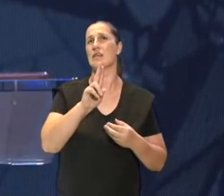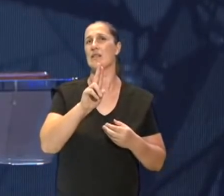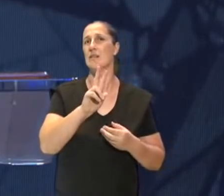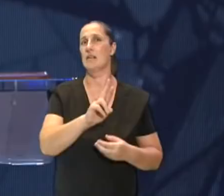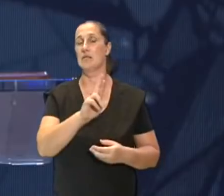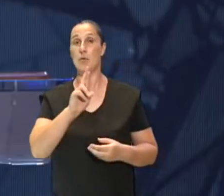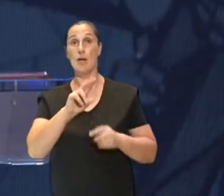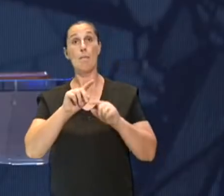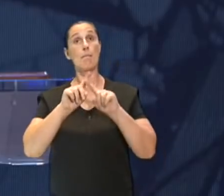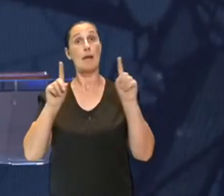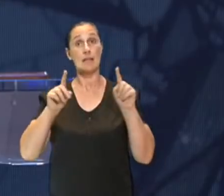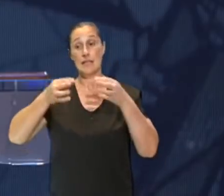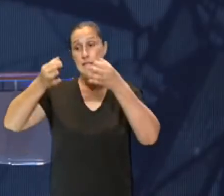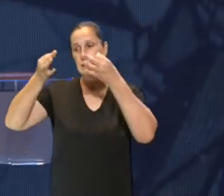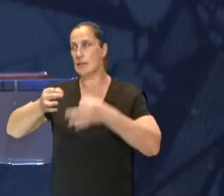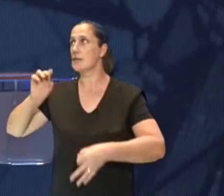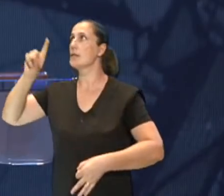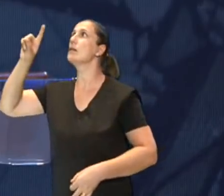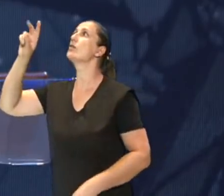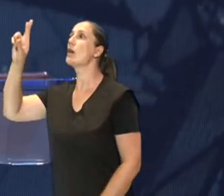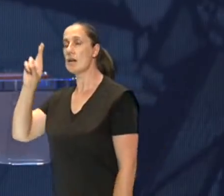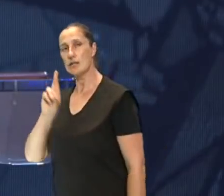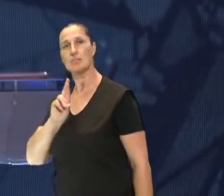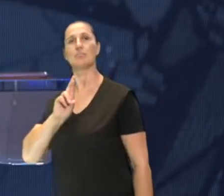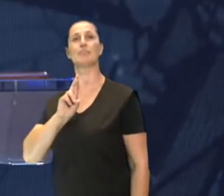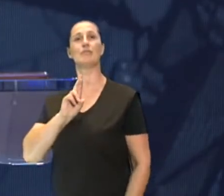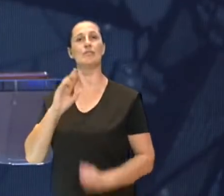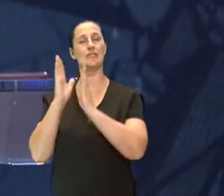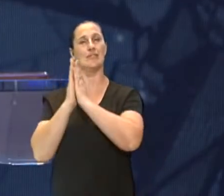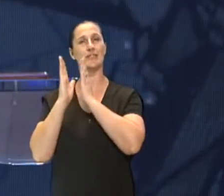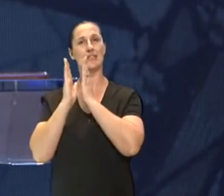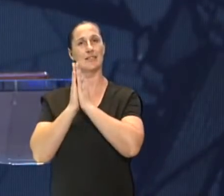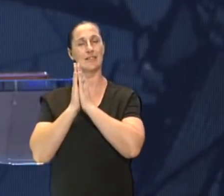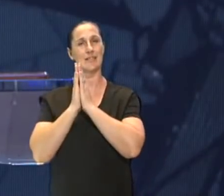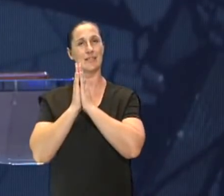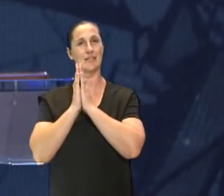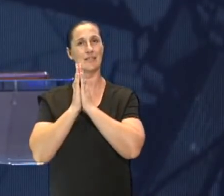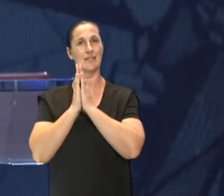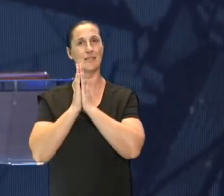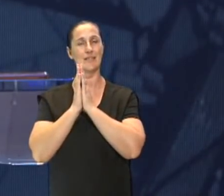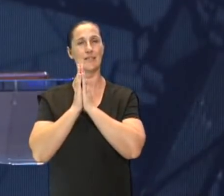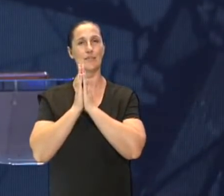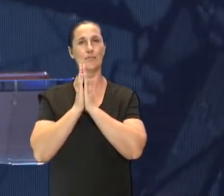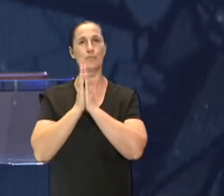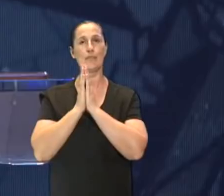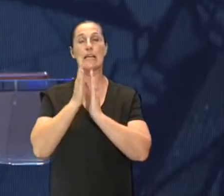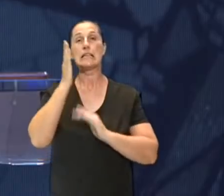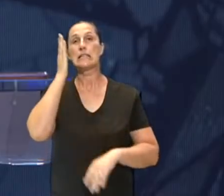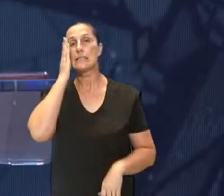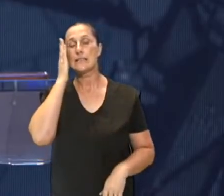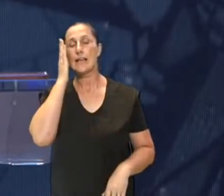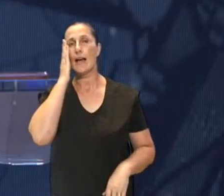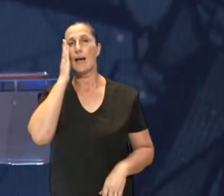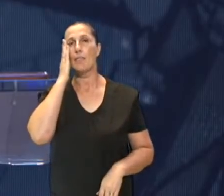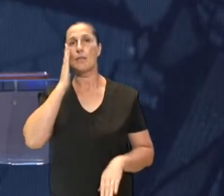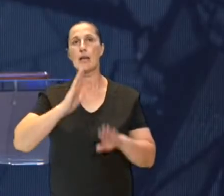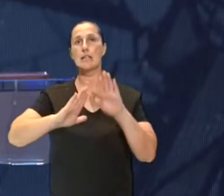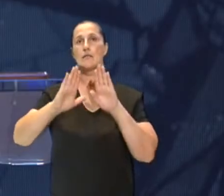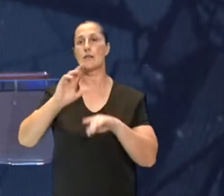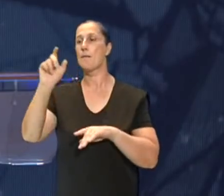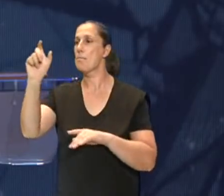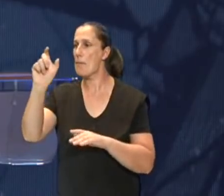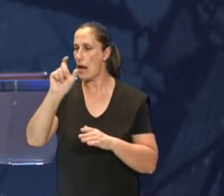Deus fala conosco. E sabe, até as duras palavras